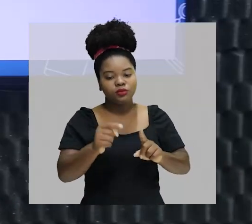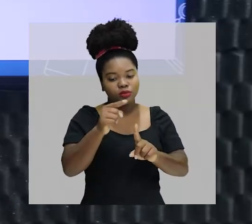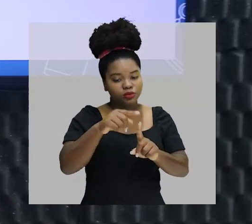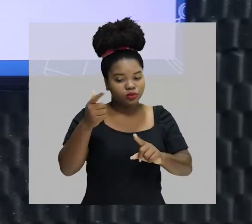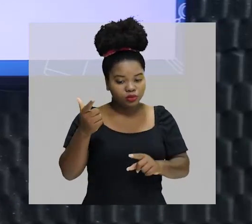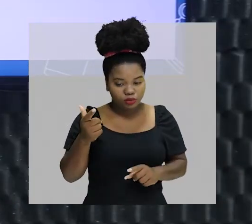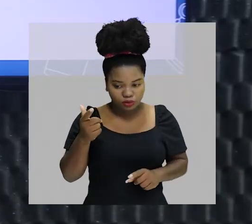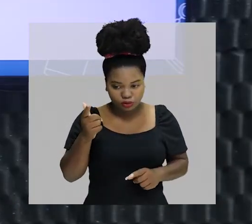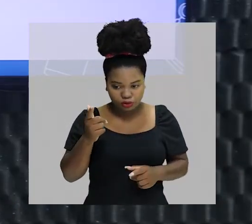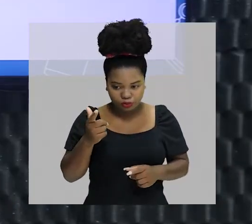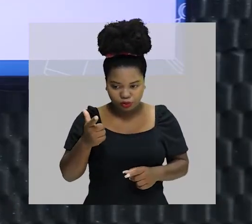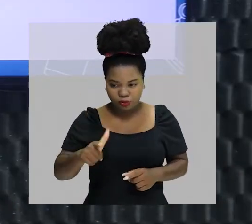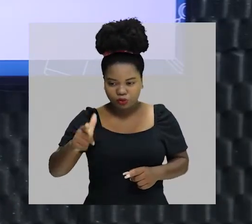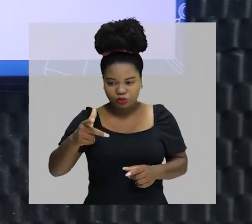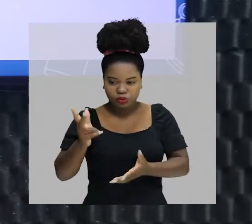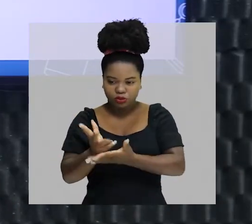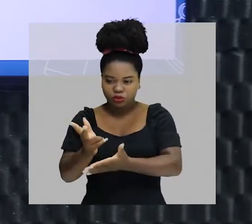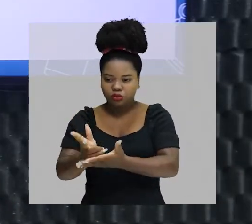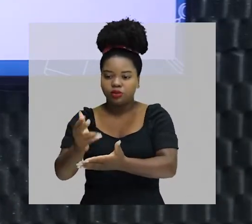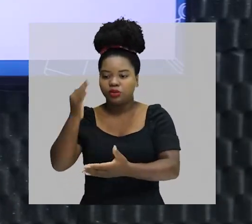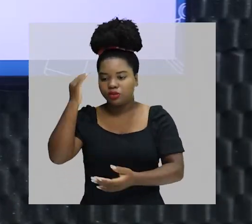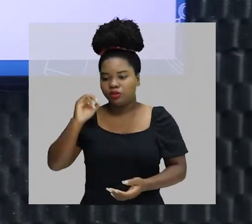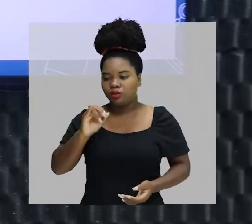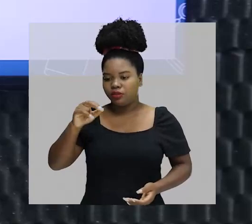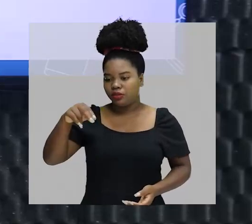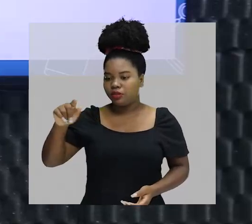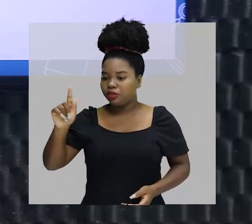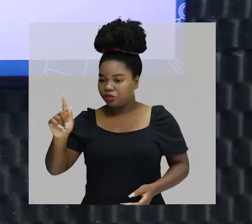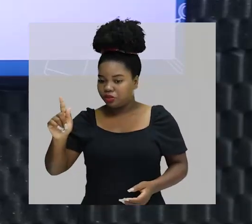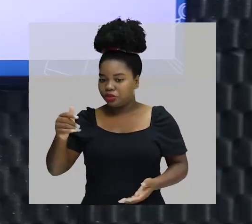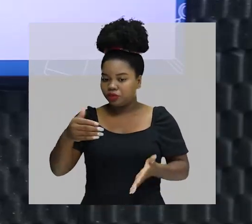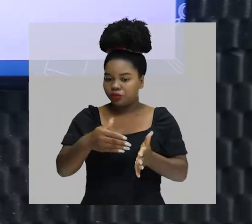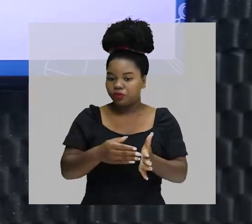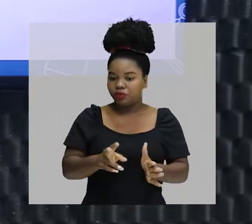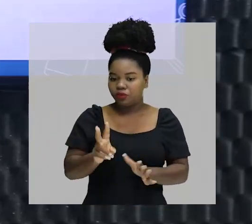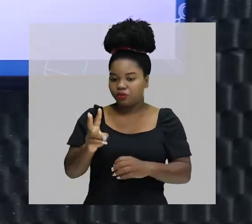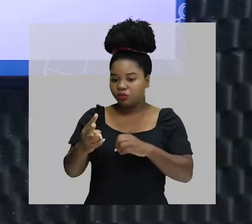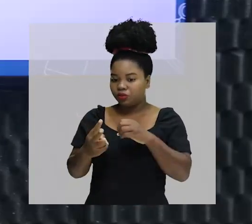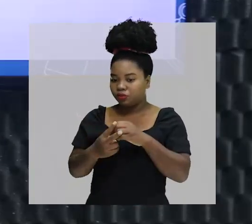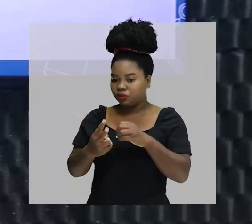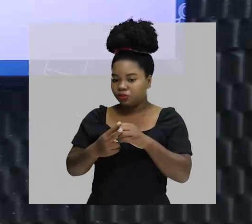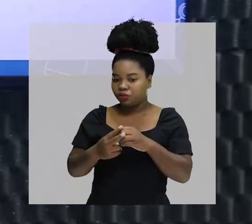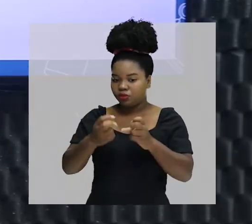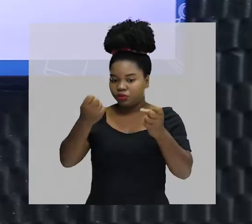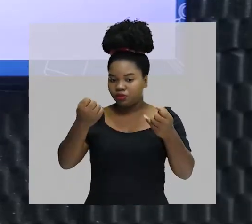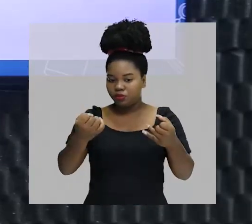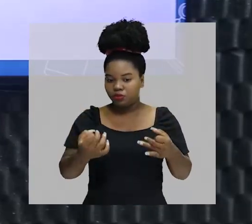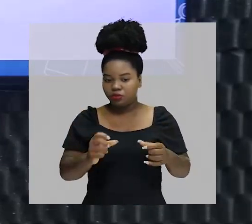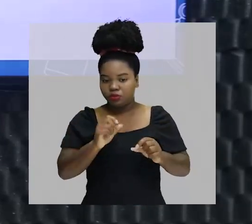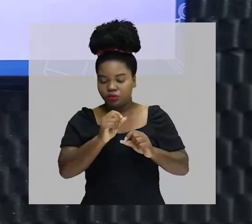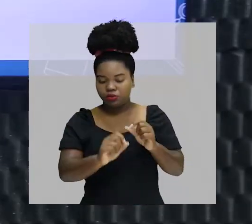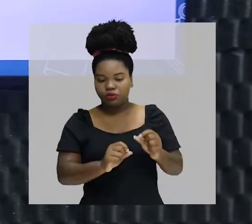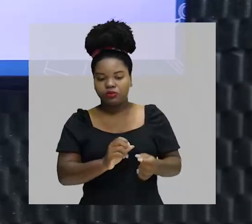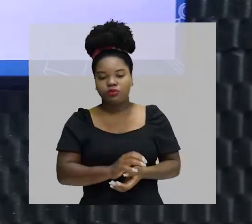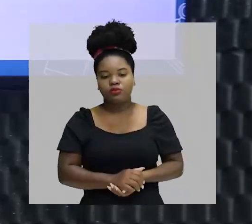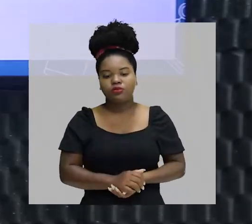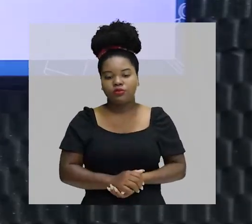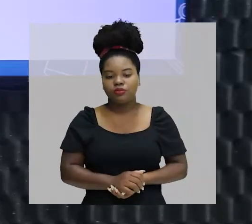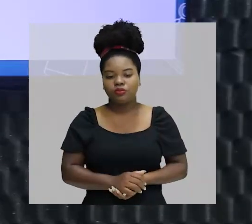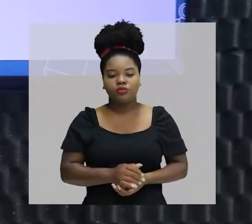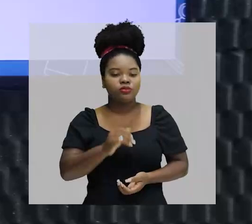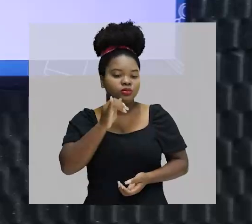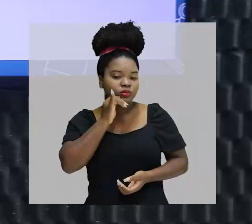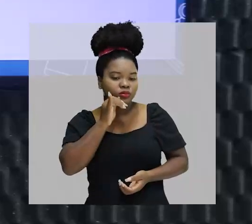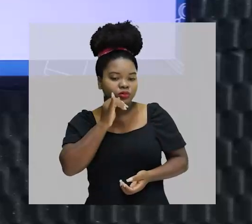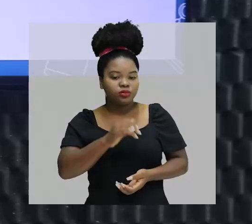é aquele ing que aparece no final dos verbos, e vamos falar de casos especiais, por exemplo, verbos